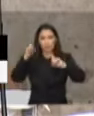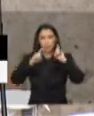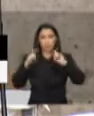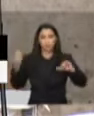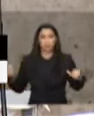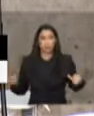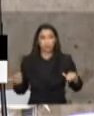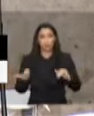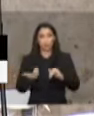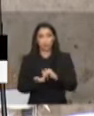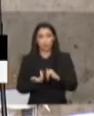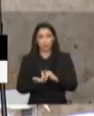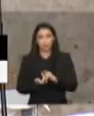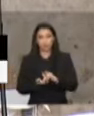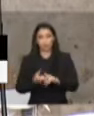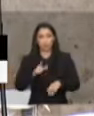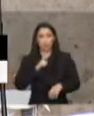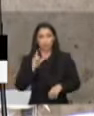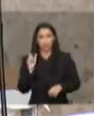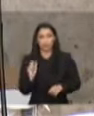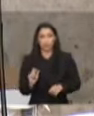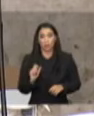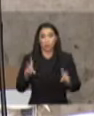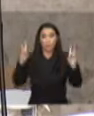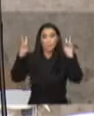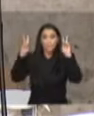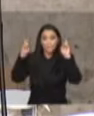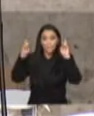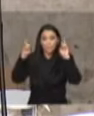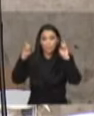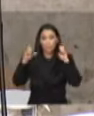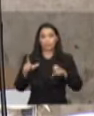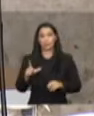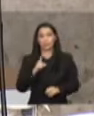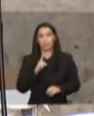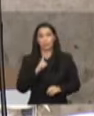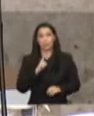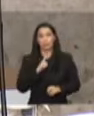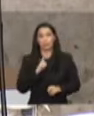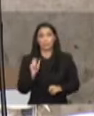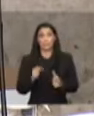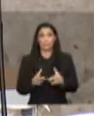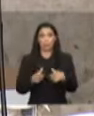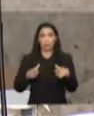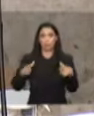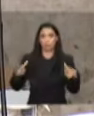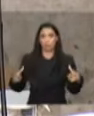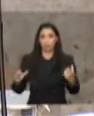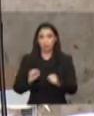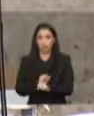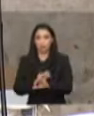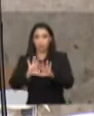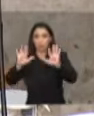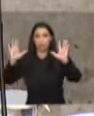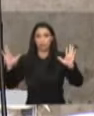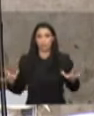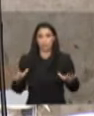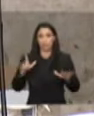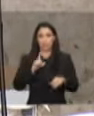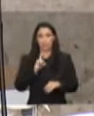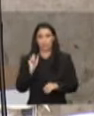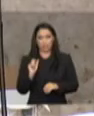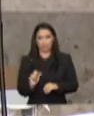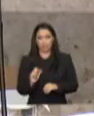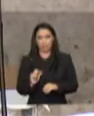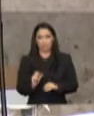Nacional de se debruçar sobre o tema com vista a ampliar a transparência da